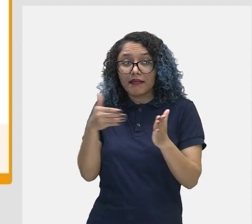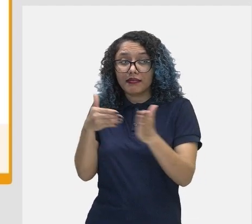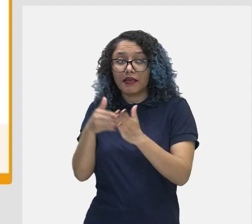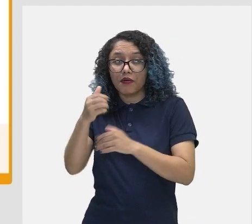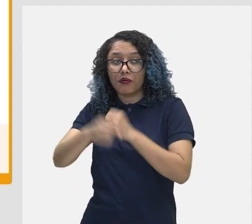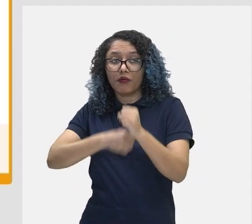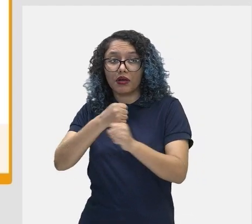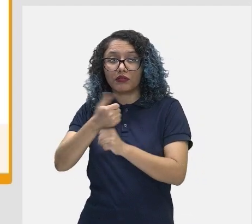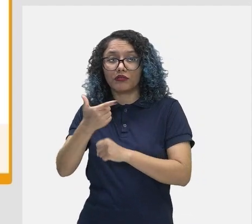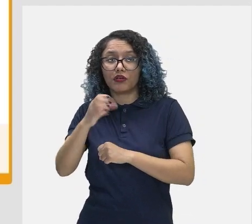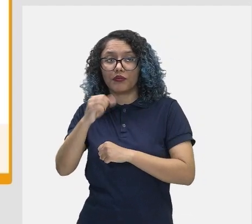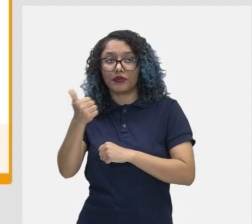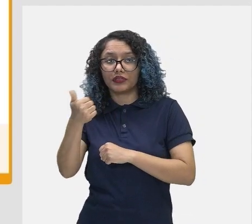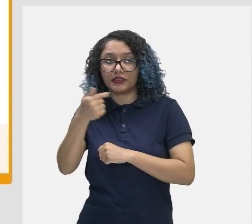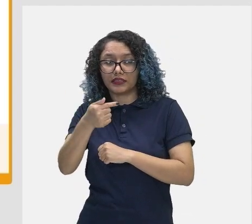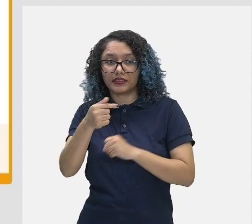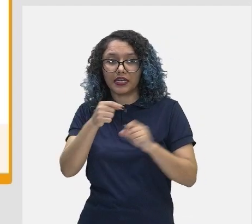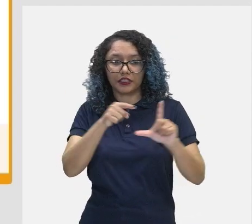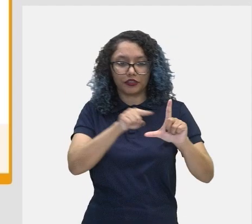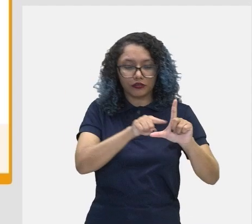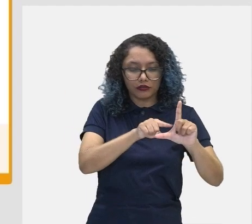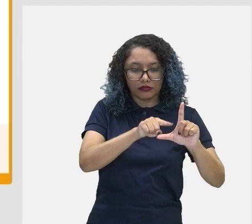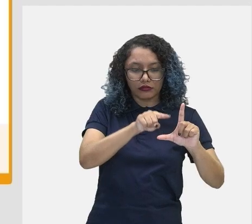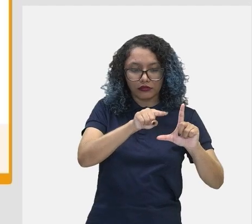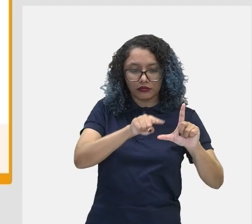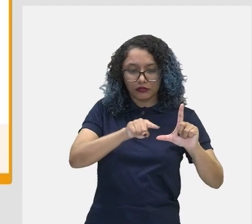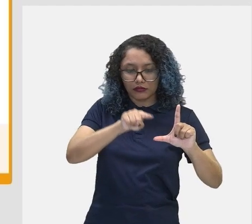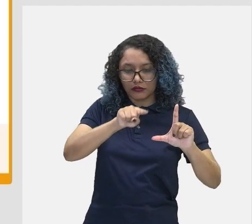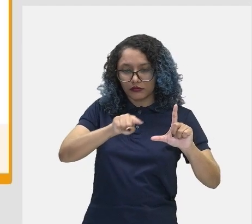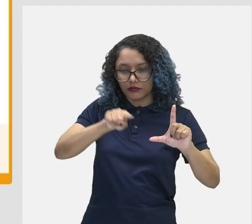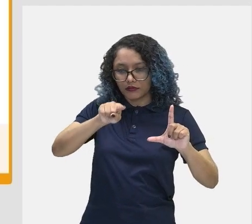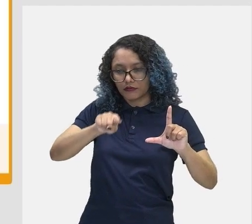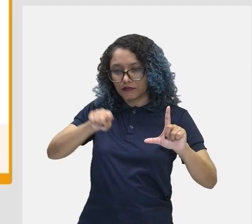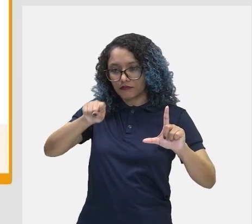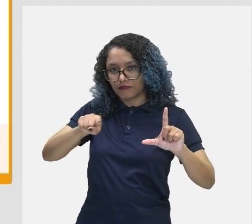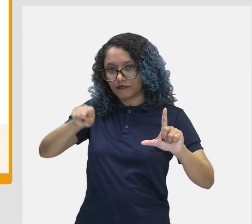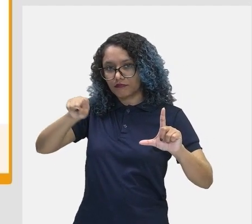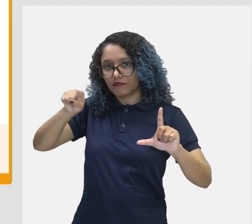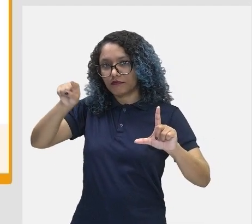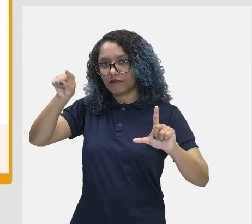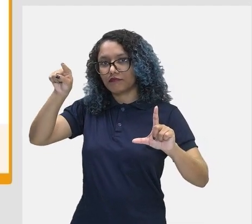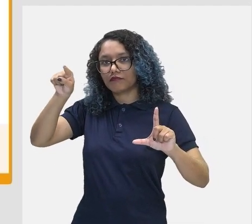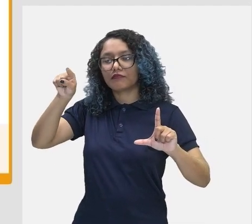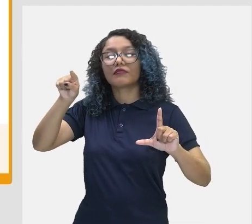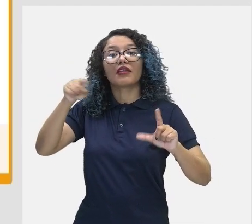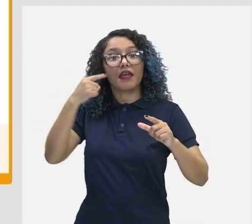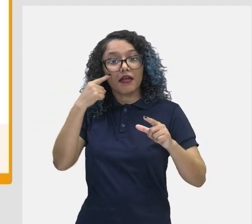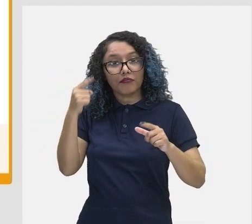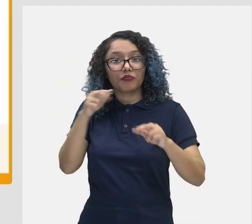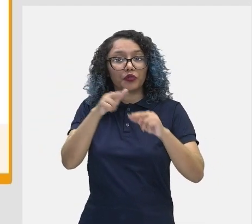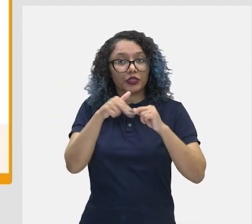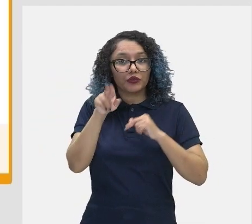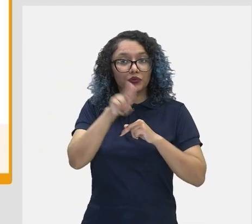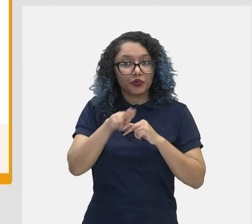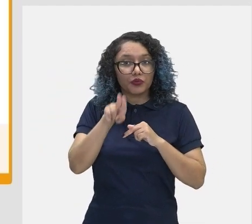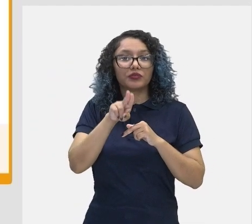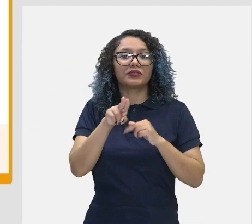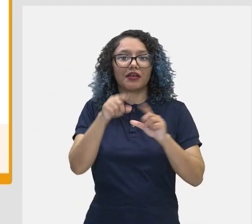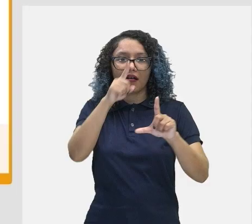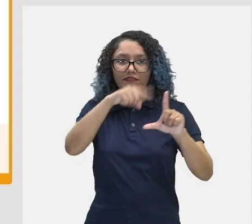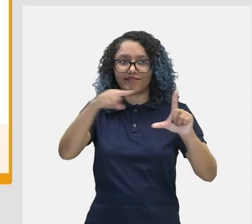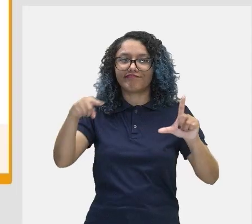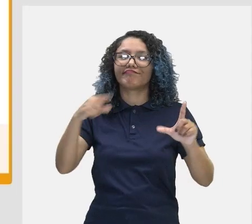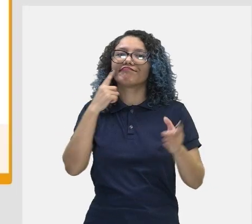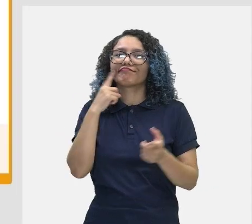Essa linha aí ascendeu, tá certo? Então, por isso que serve aí o nosso gráfico de linhas, tá? Então,